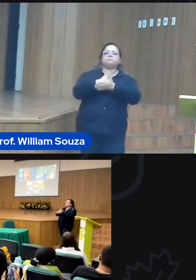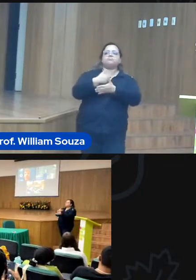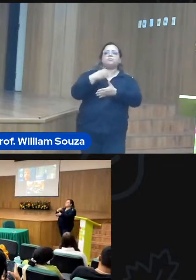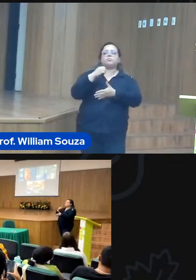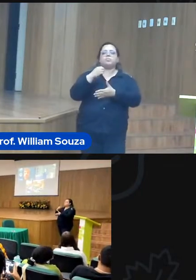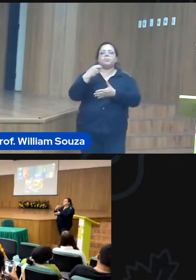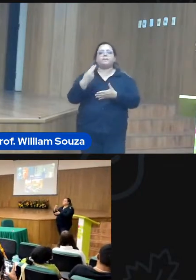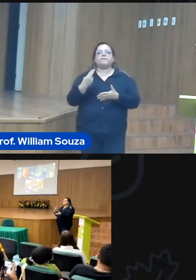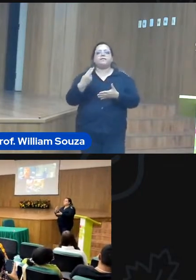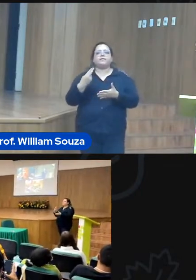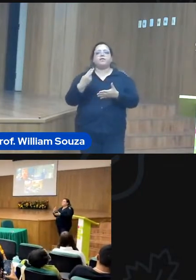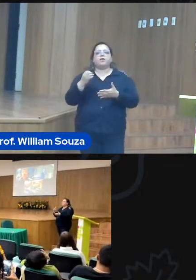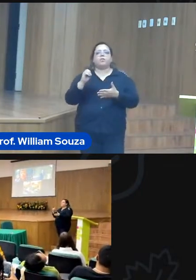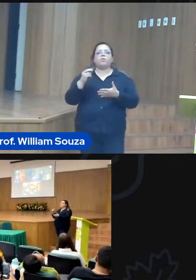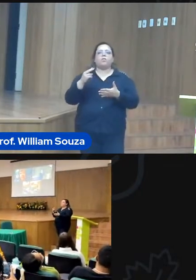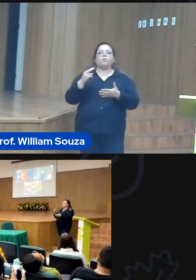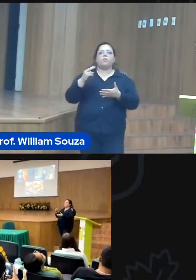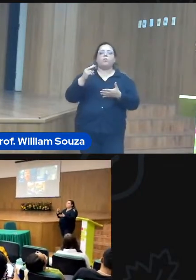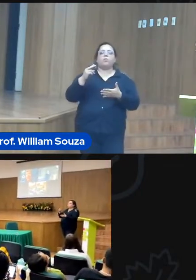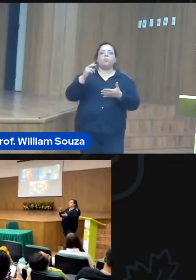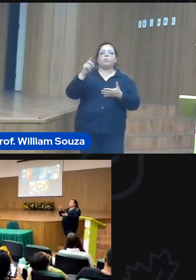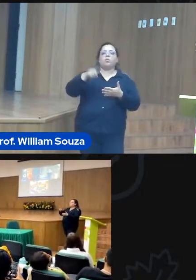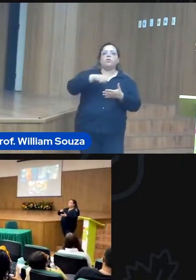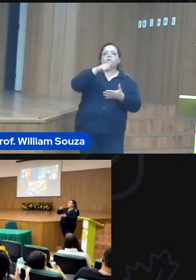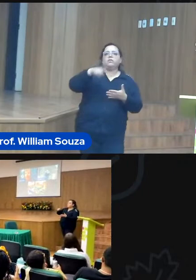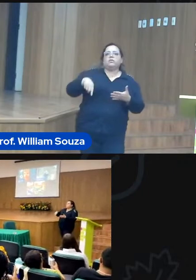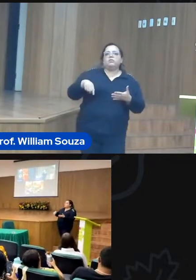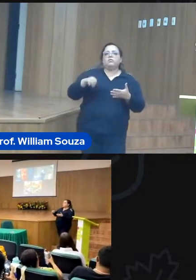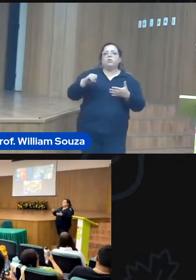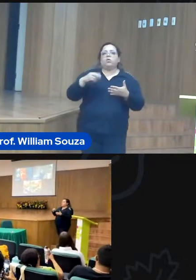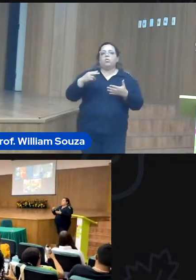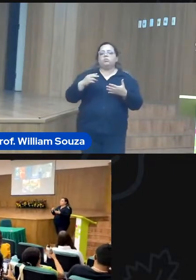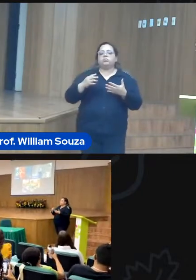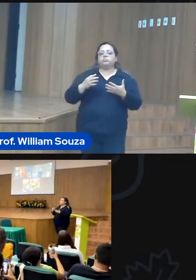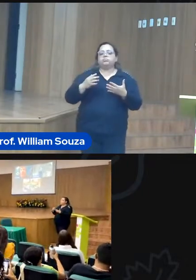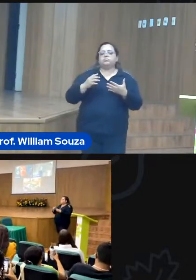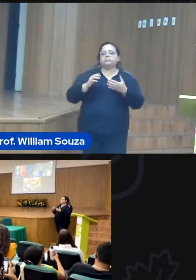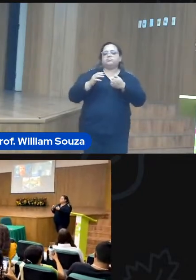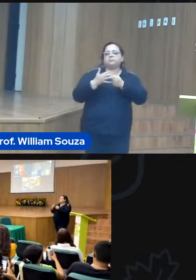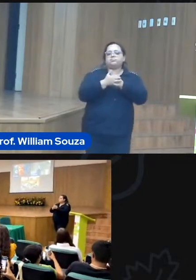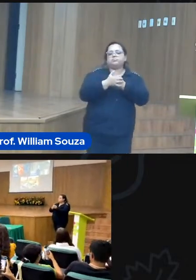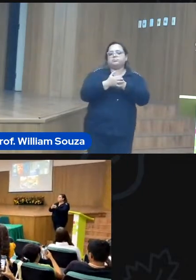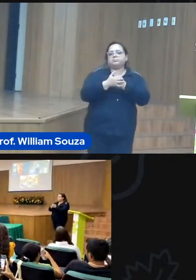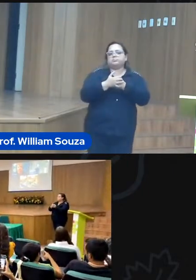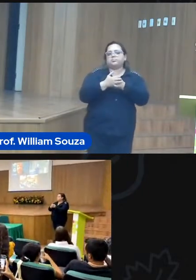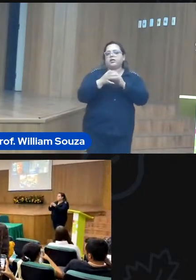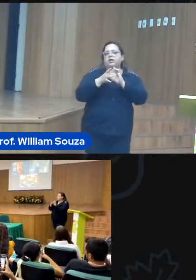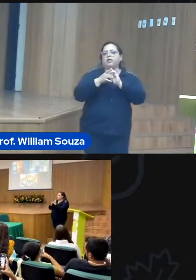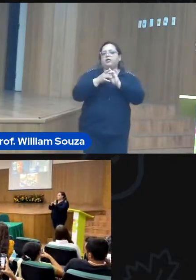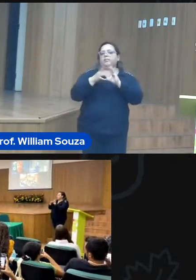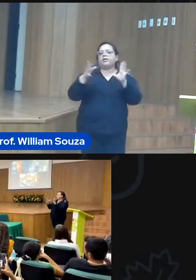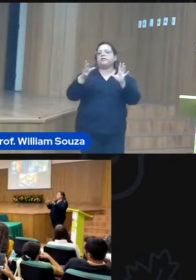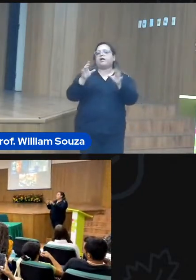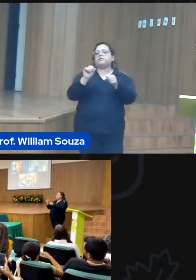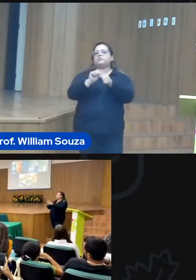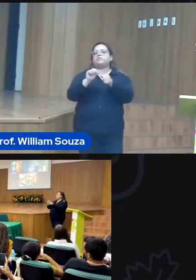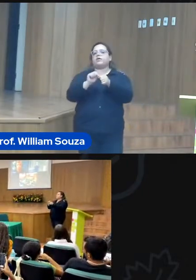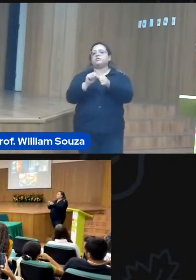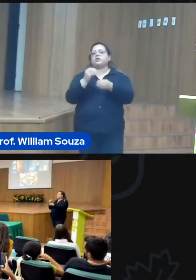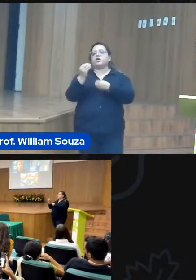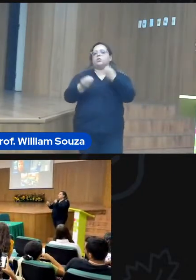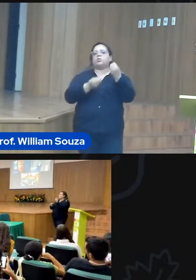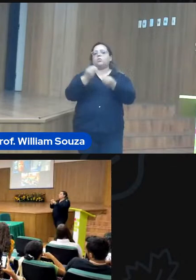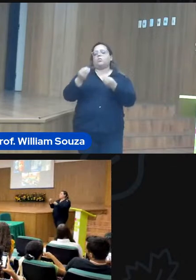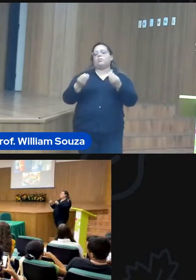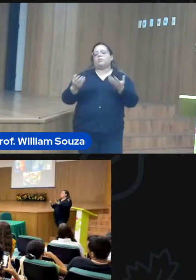ou impedir ou intimidar a liberdade do fazer? Quer